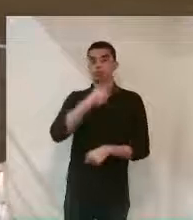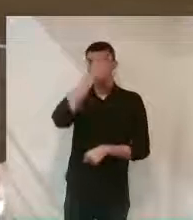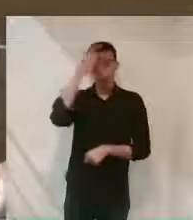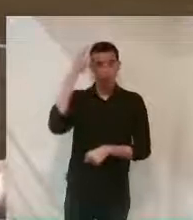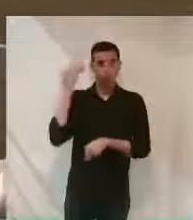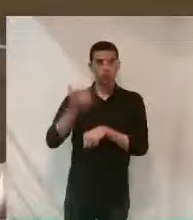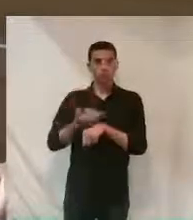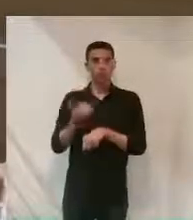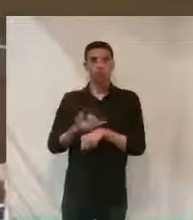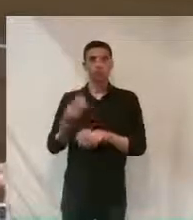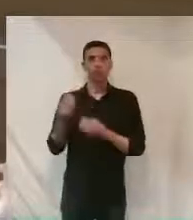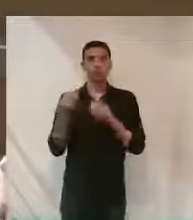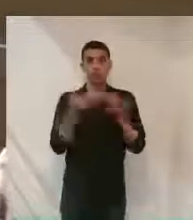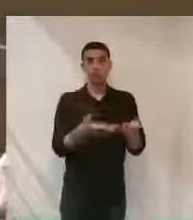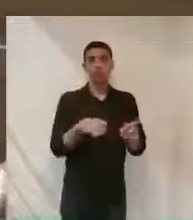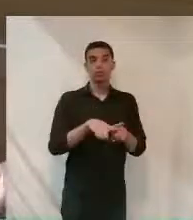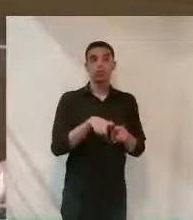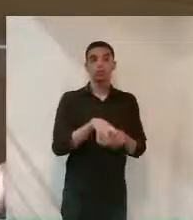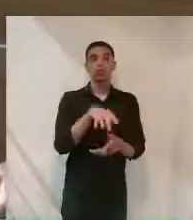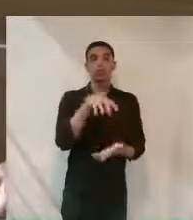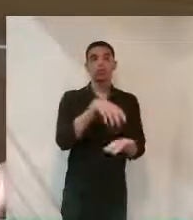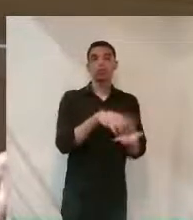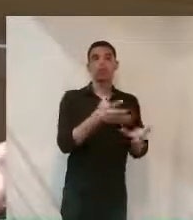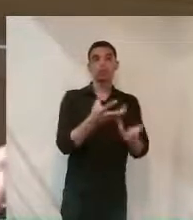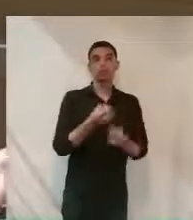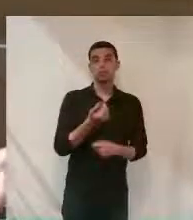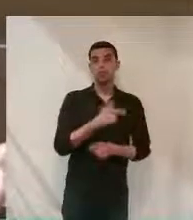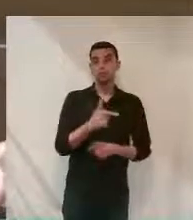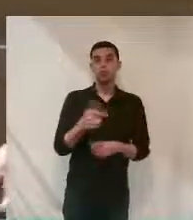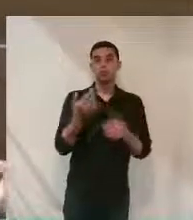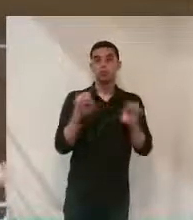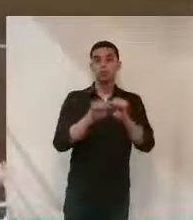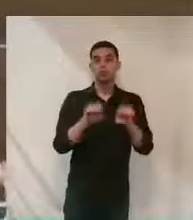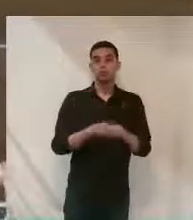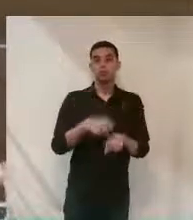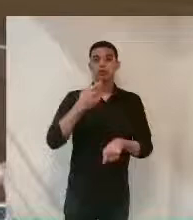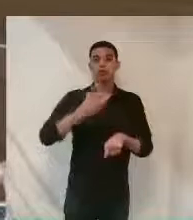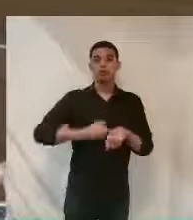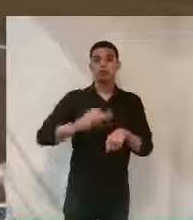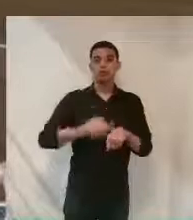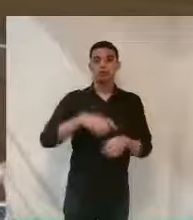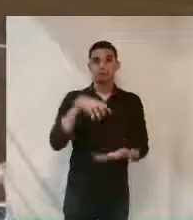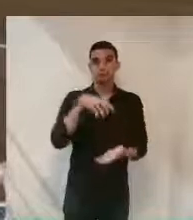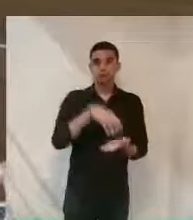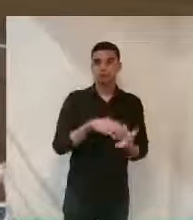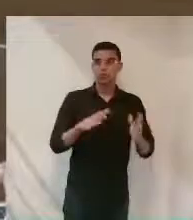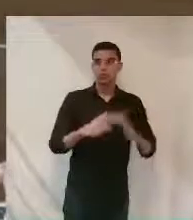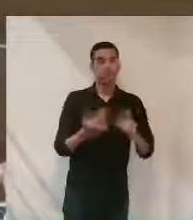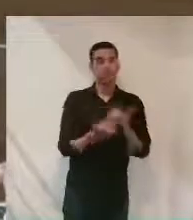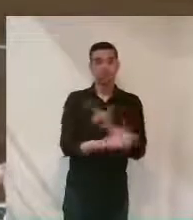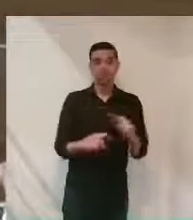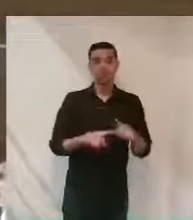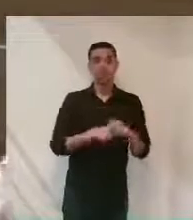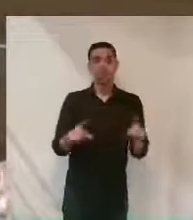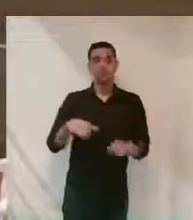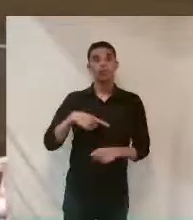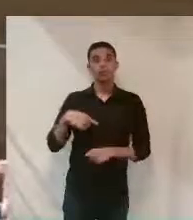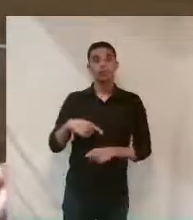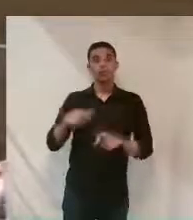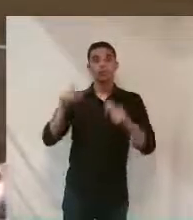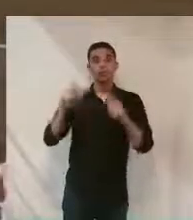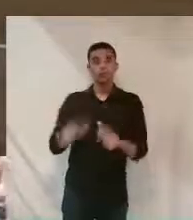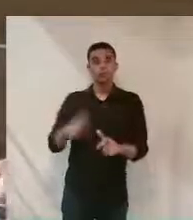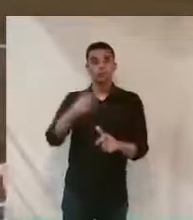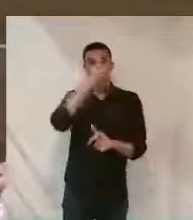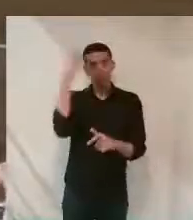ponto de recebimento, ele não tem uma estrutura física, mas ele tem uma estrutura para receber a embalagem no serviço de